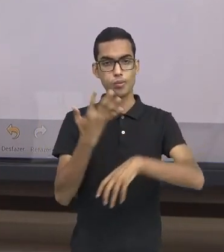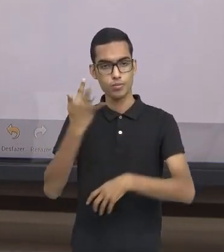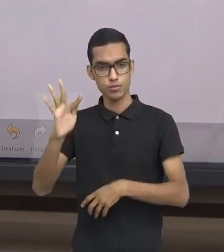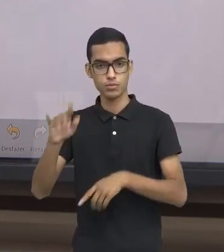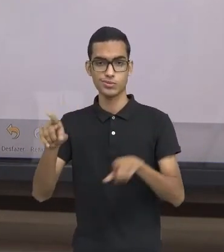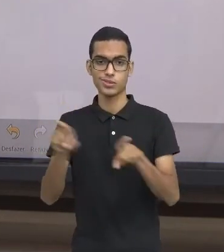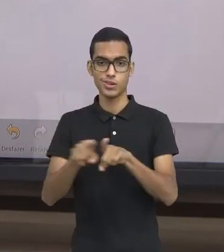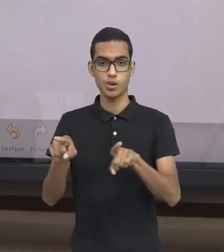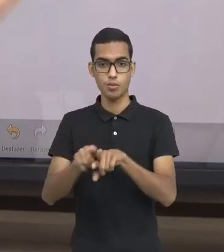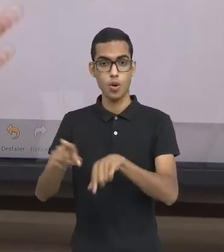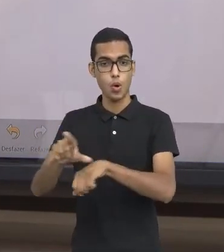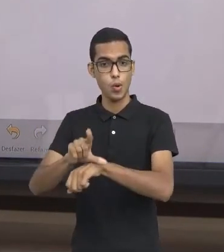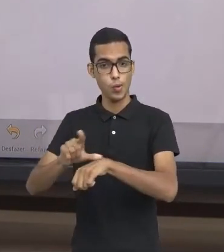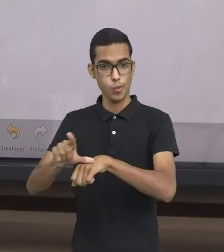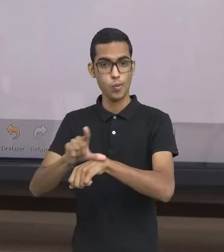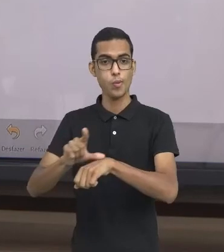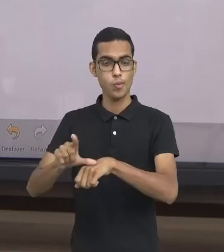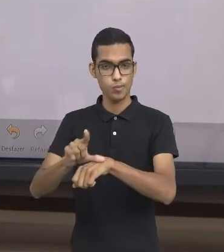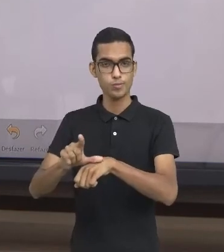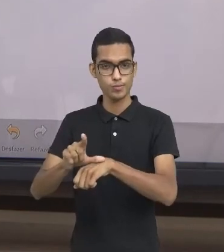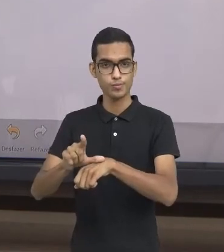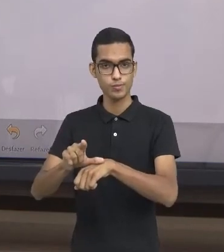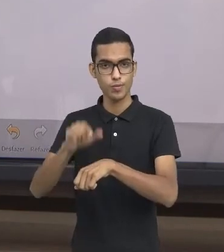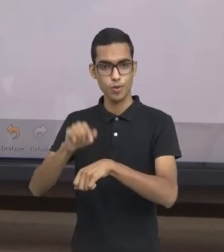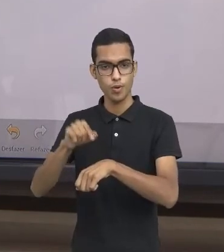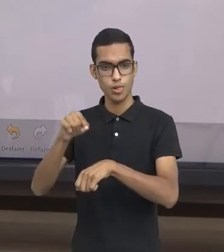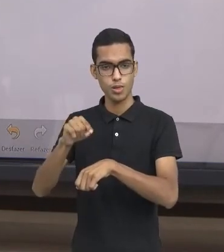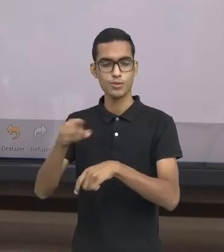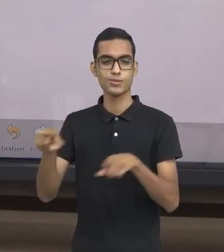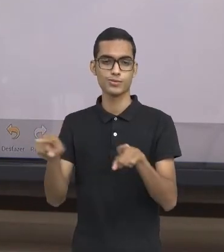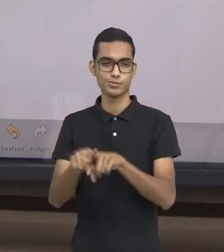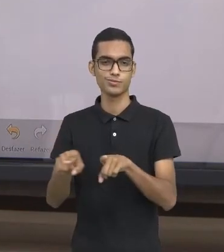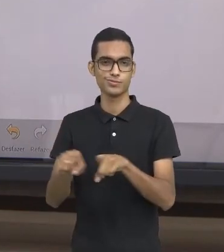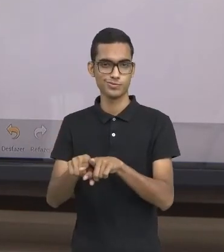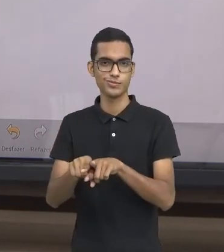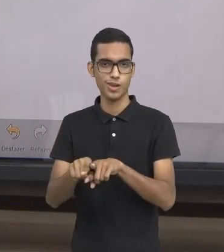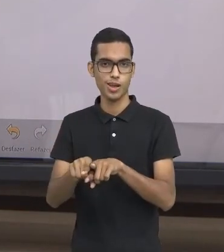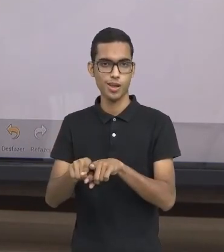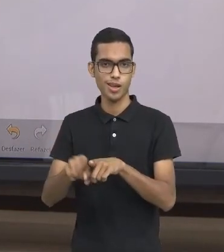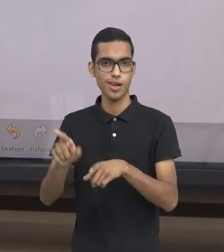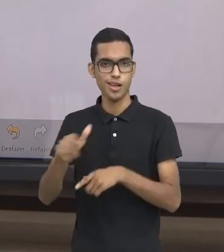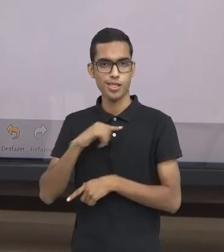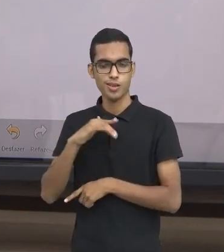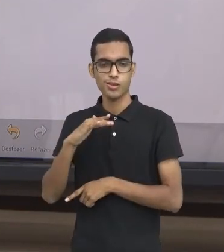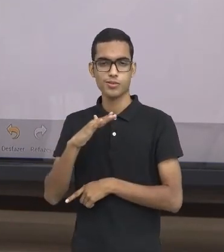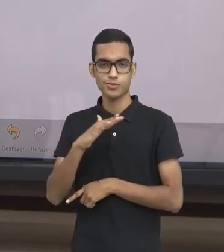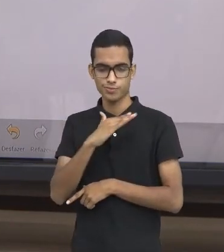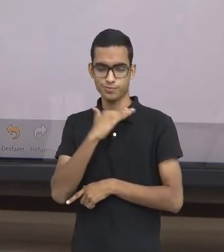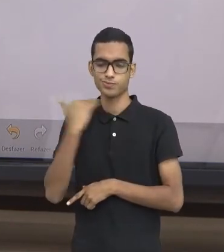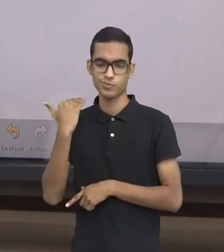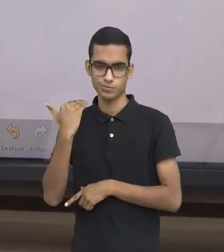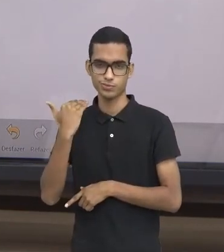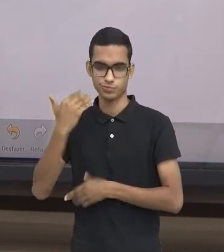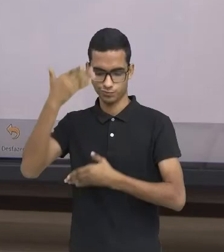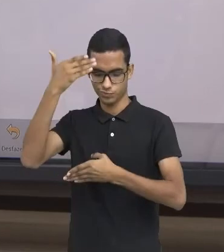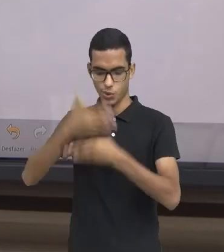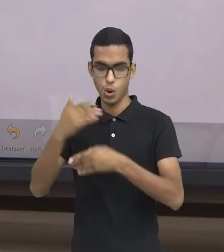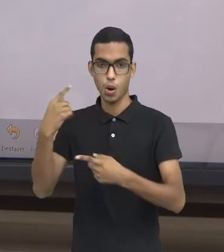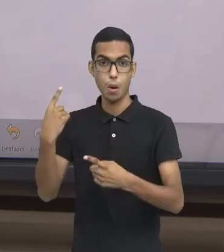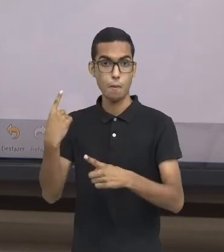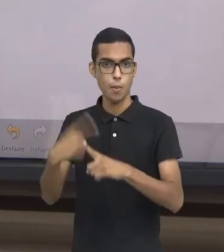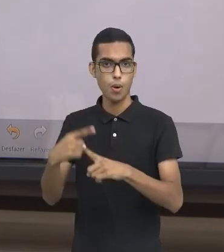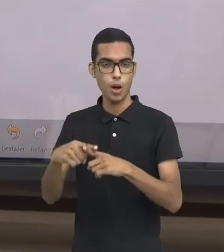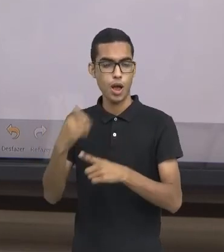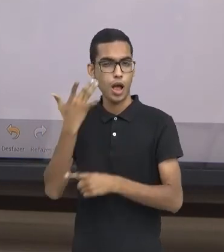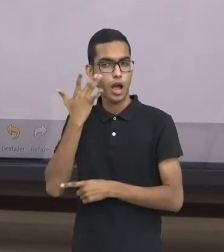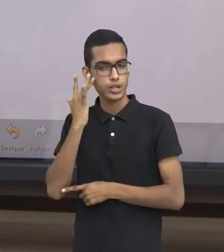Revolução, o líder dos jacobinos, Maximilien Robespierre, foi um dos que foi levado à guilhotina, suspeito de